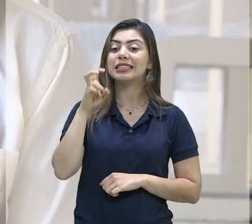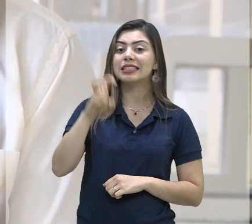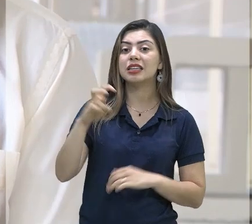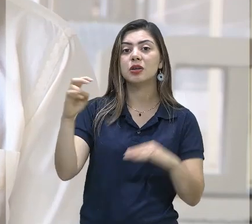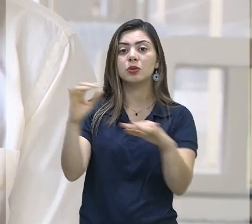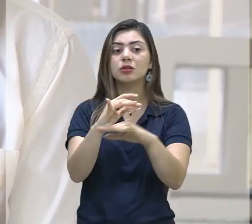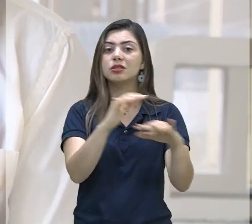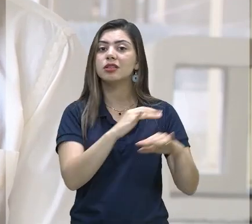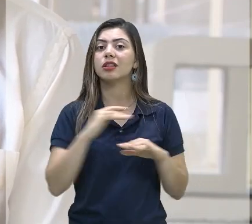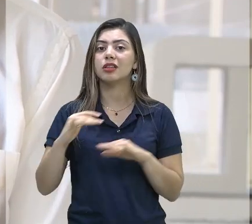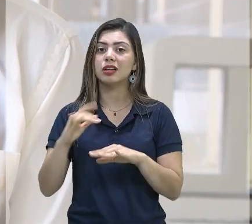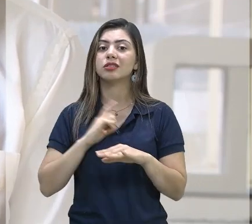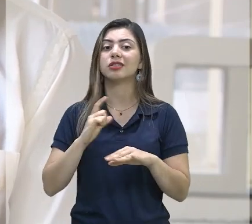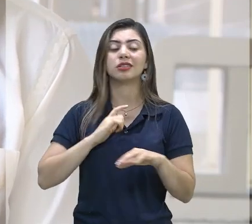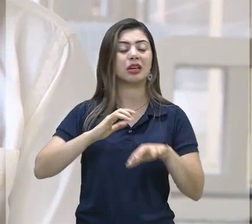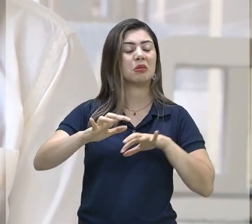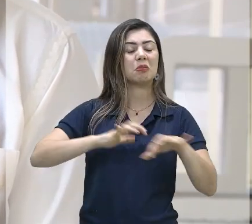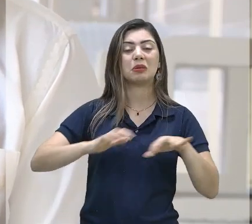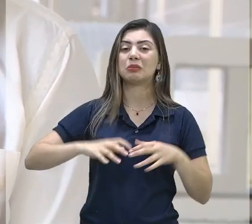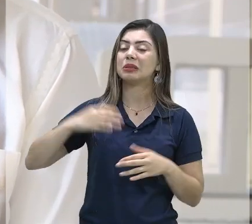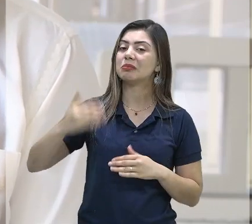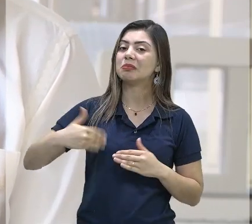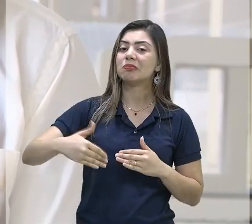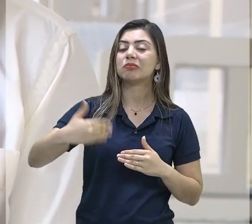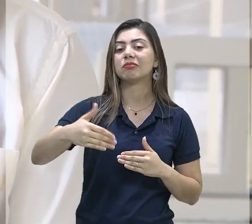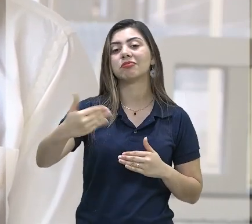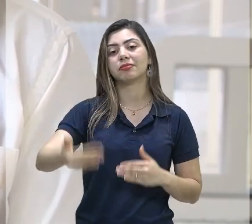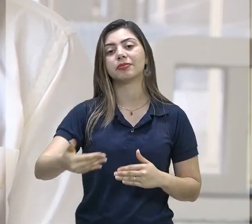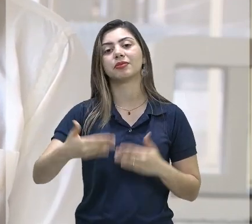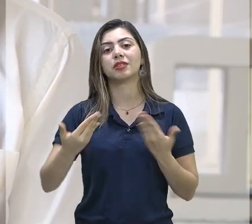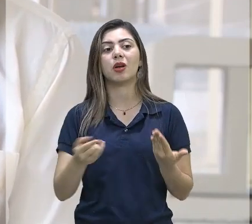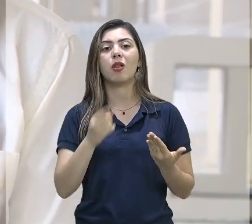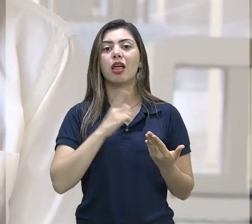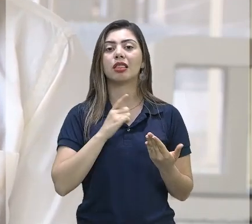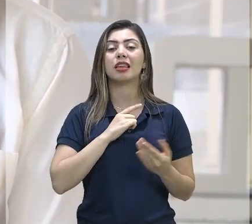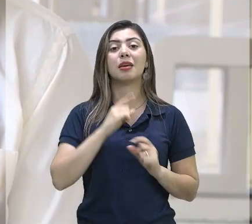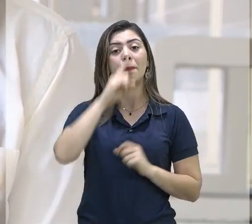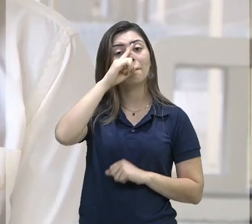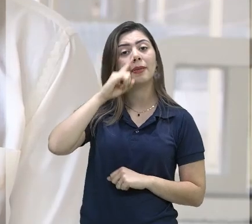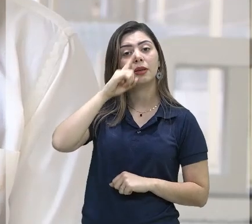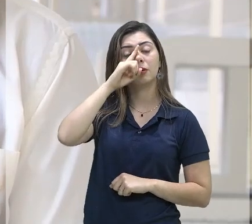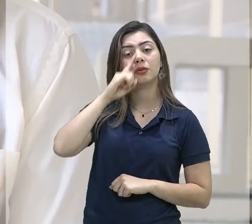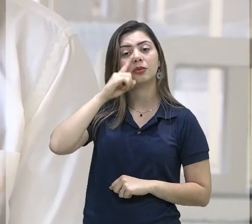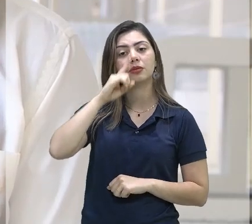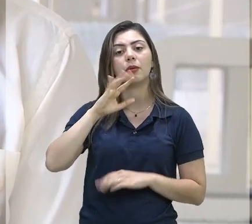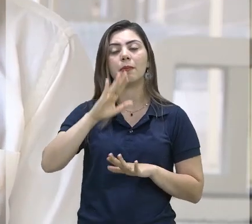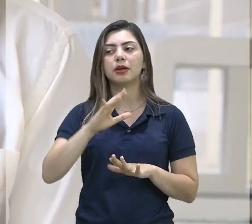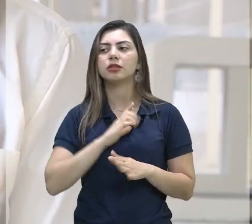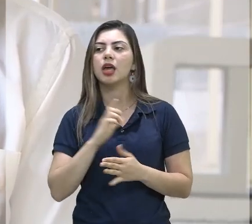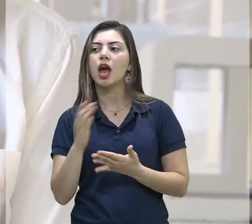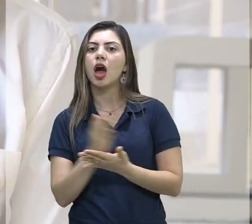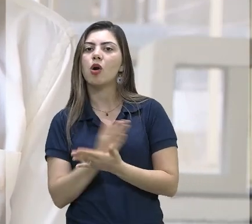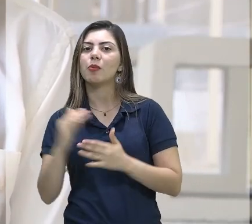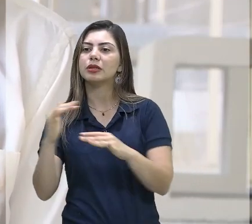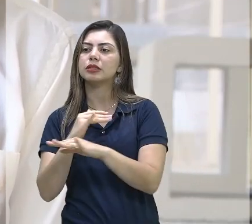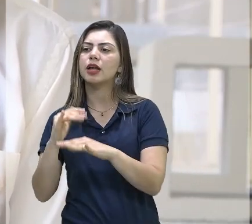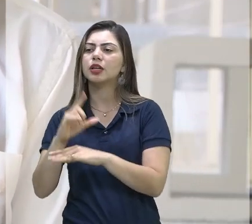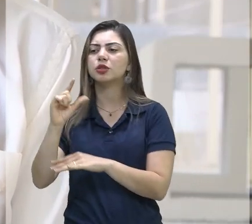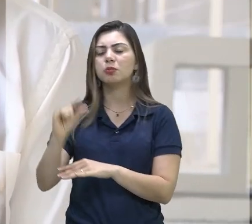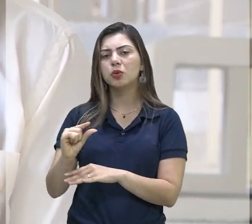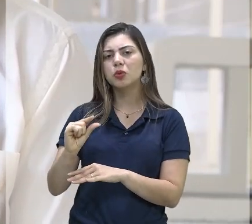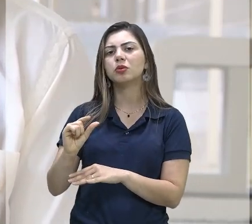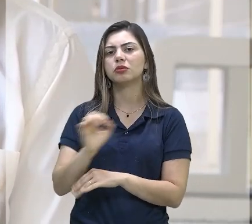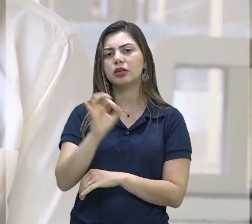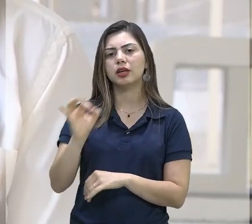são atingidas de uma forma intensa, que estão classificadas como de alto risco, outras de médias e outras de baixo